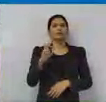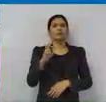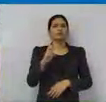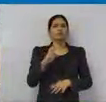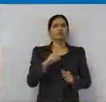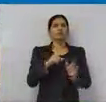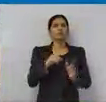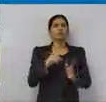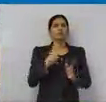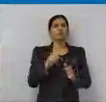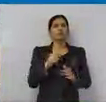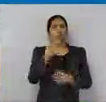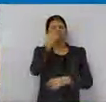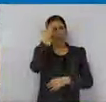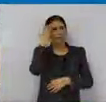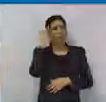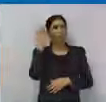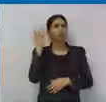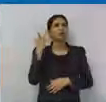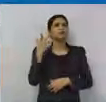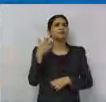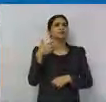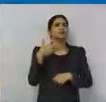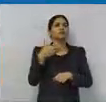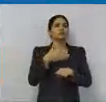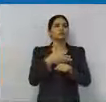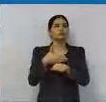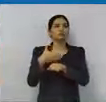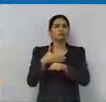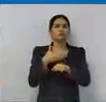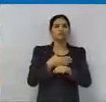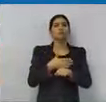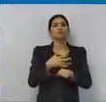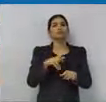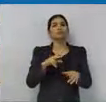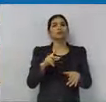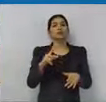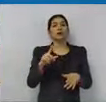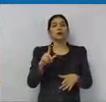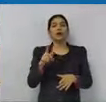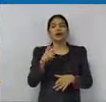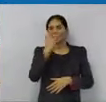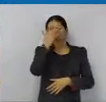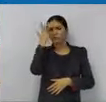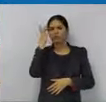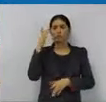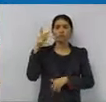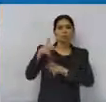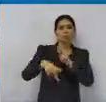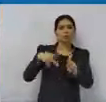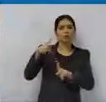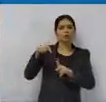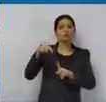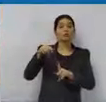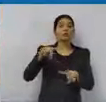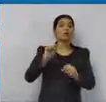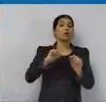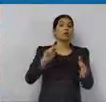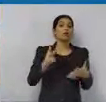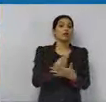Tá? Essas ocorrências elas têm impacto direto, tanto na população quanto na